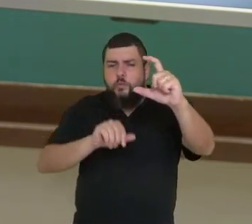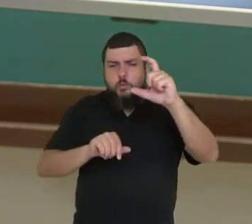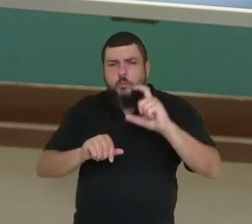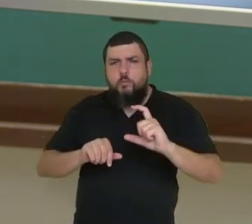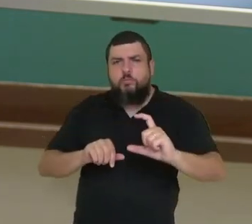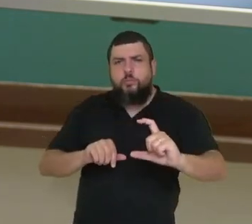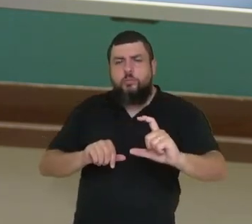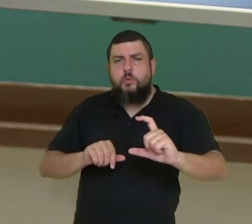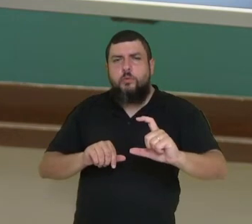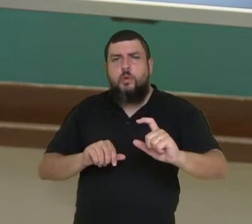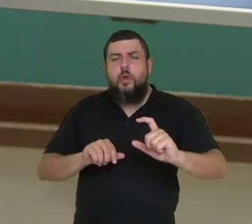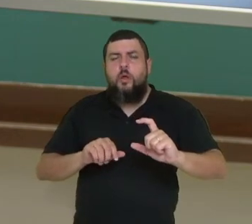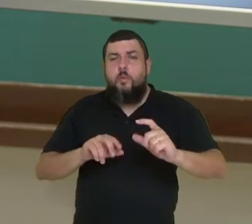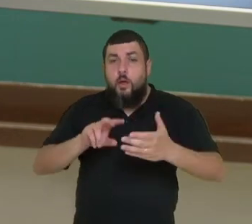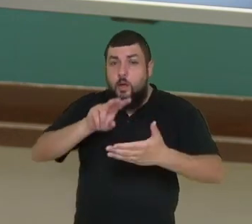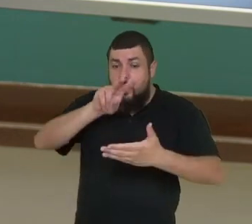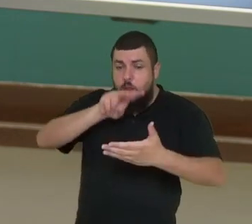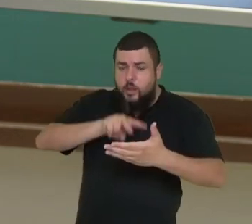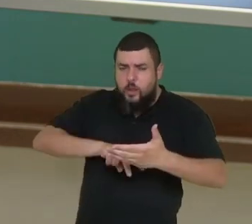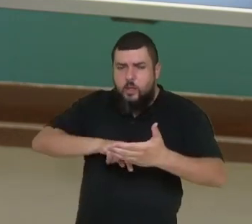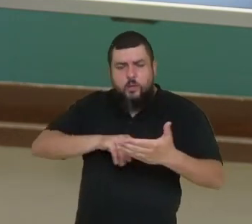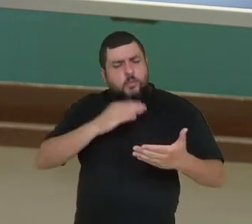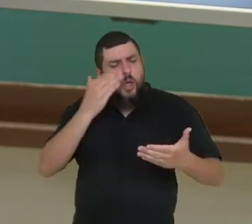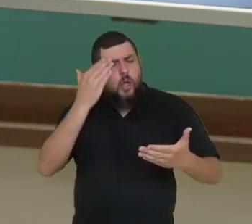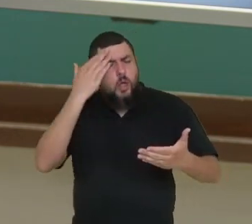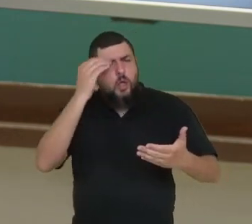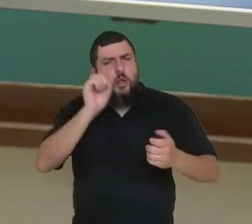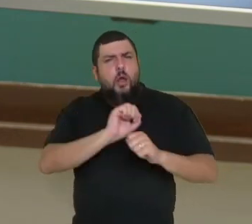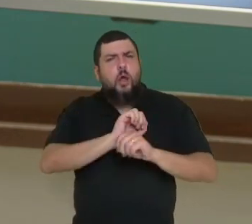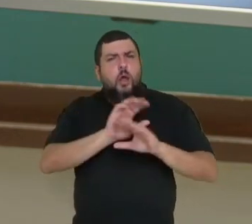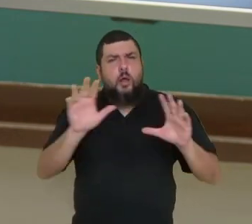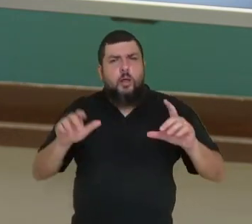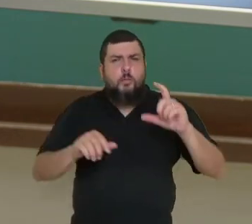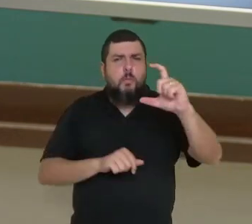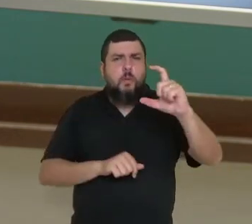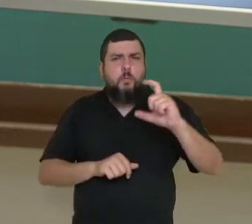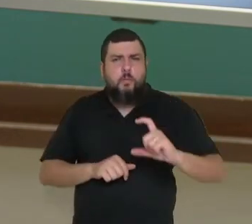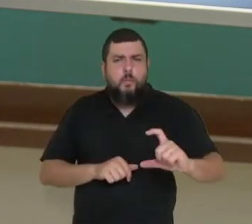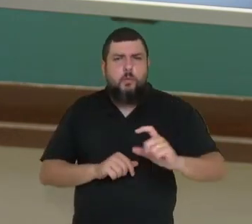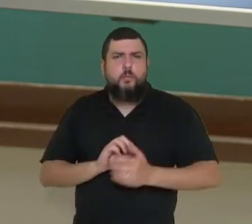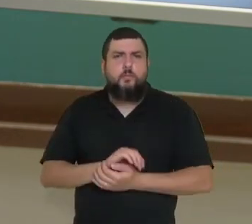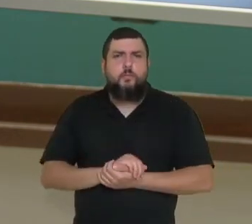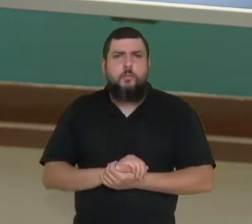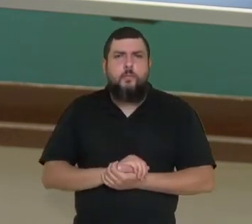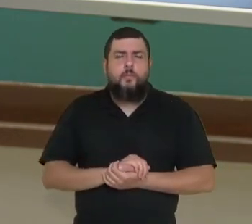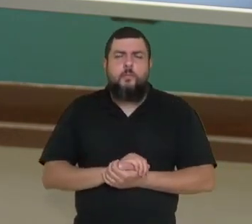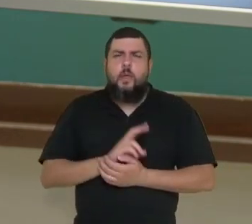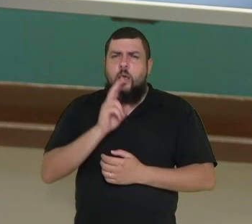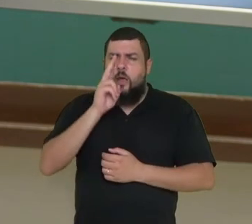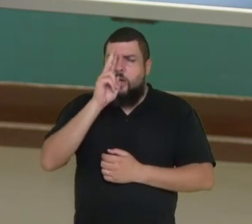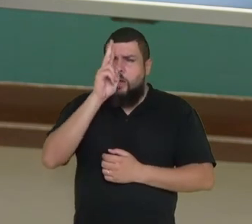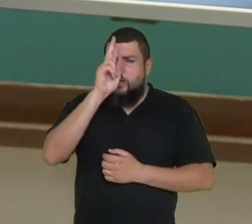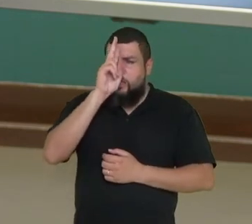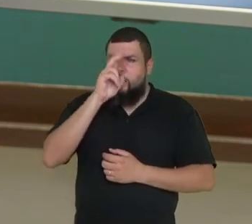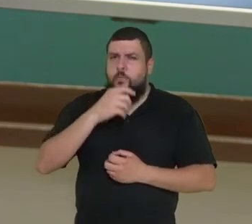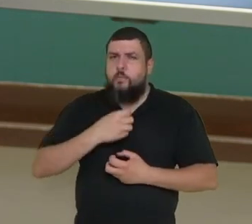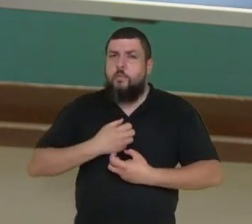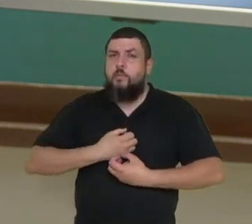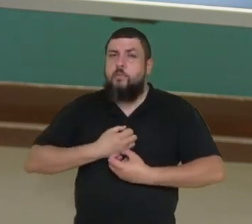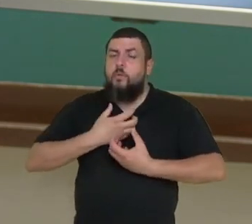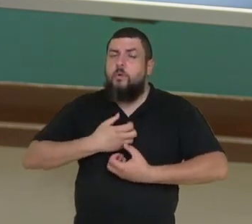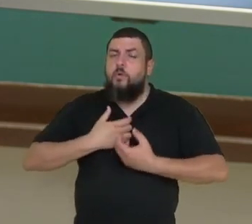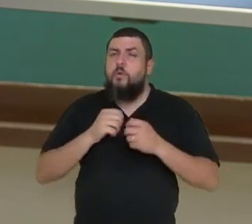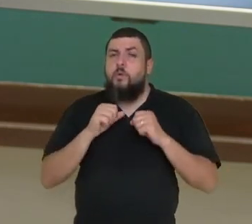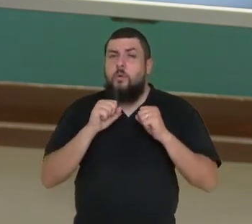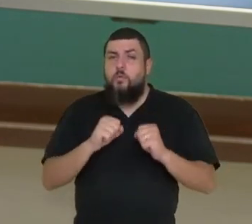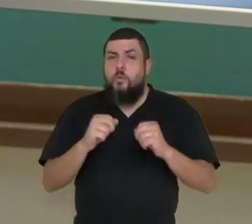para o leitor que se tratam de 2 estrofes diferentes. Né? Lembrem-se de que na poesia vocês podem recorrer às rimas, que